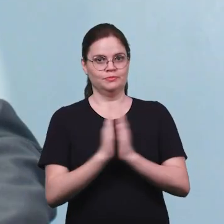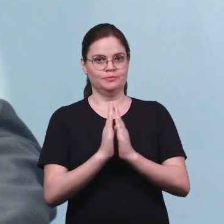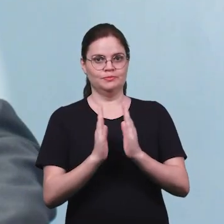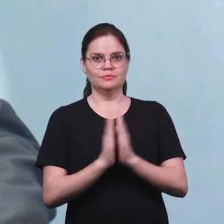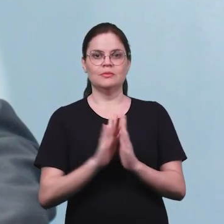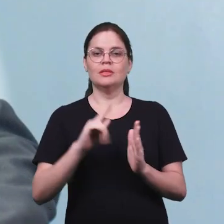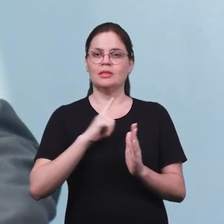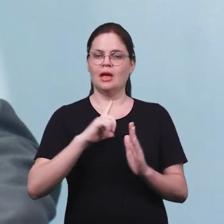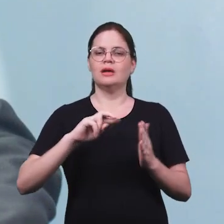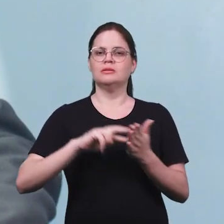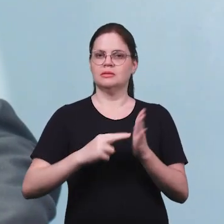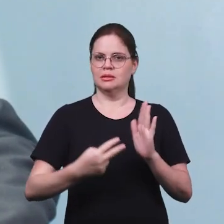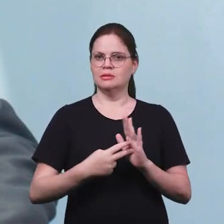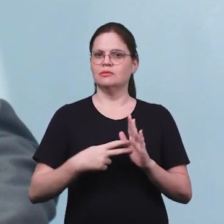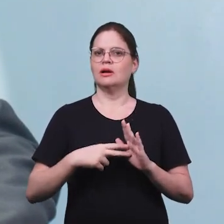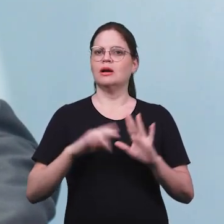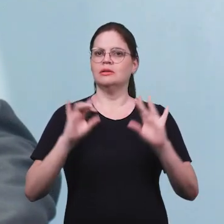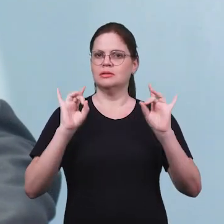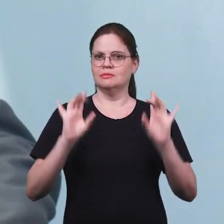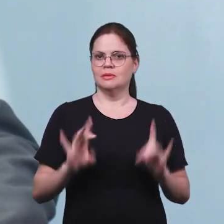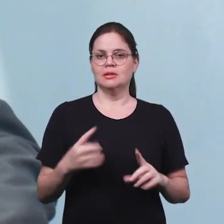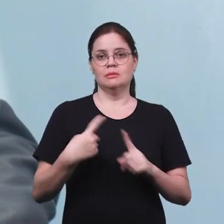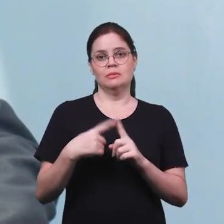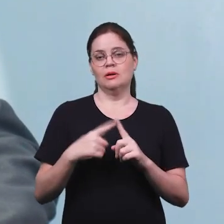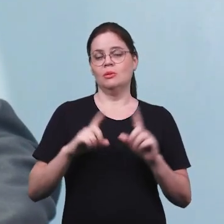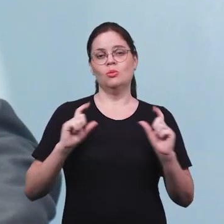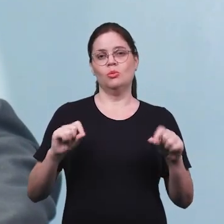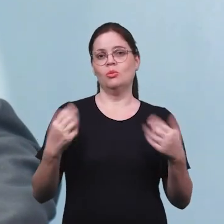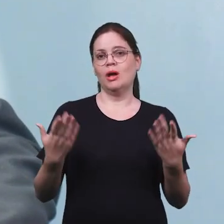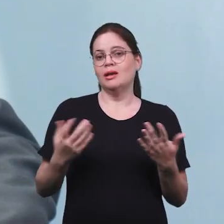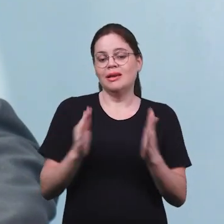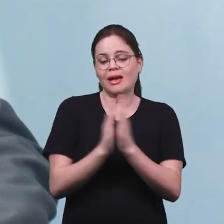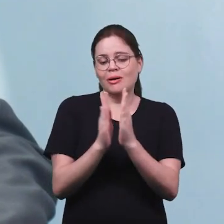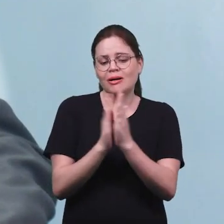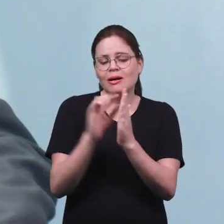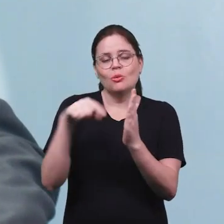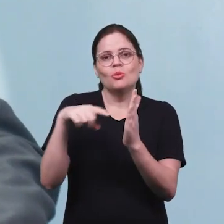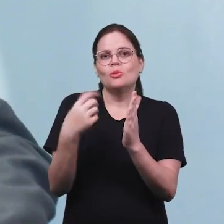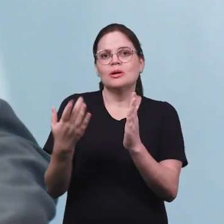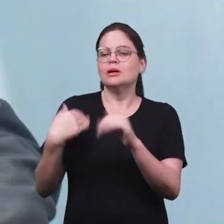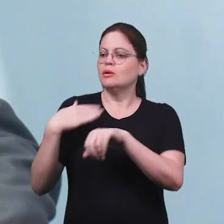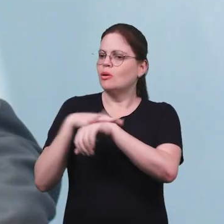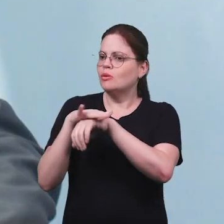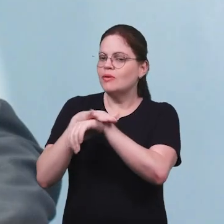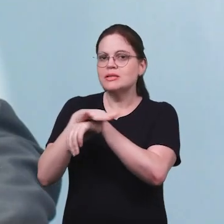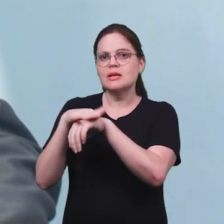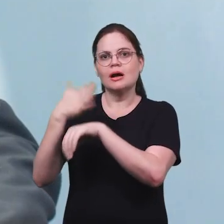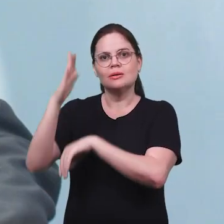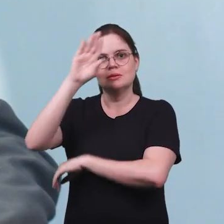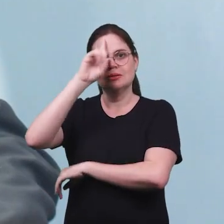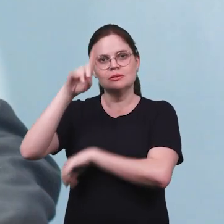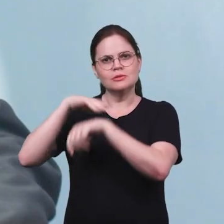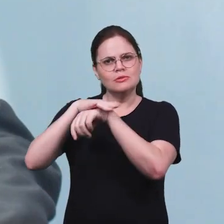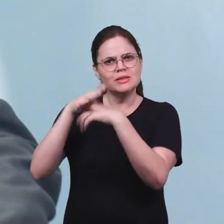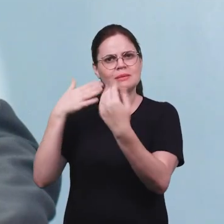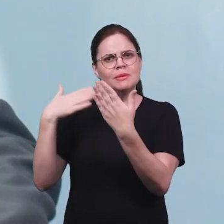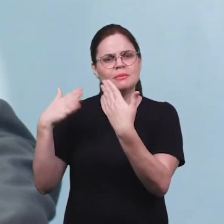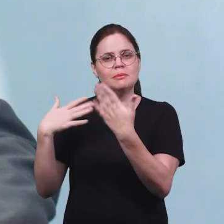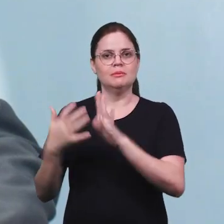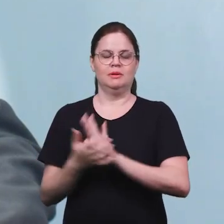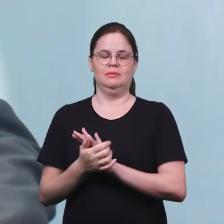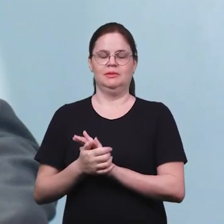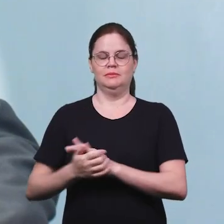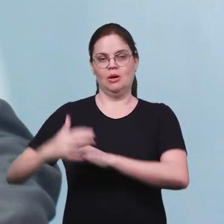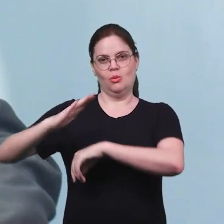significado especial porque é você falar com Deus. O tempo da resposta da oração